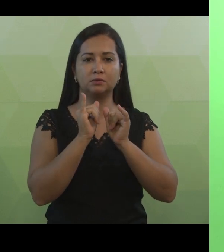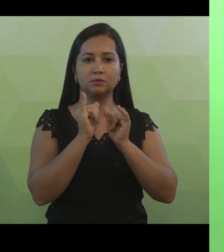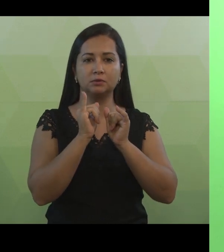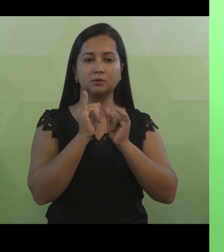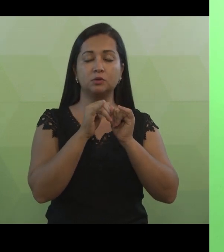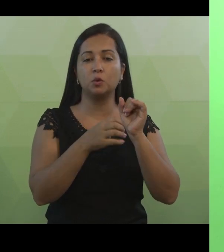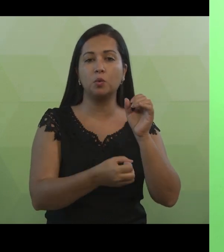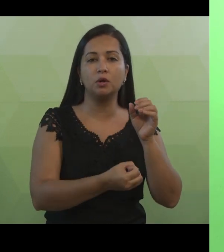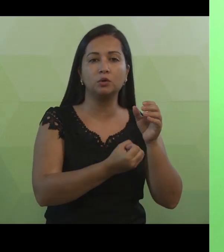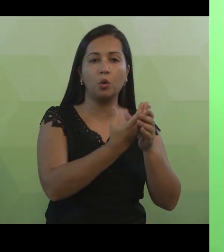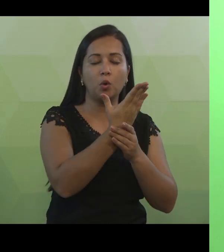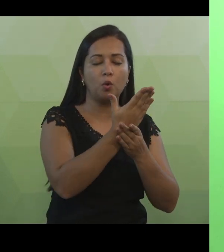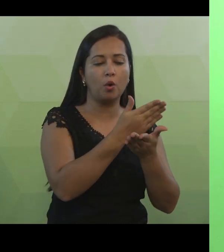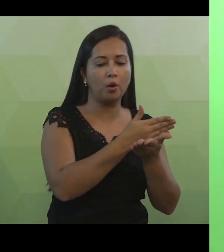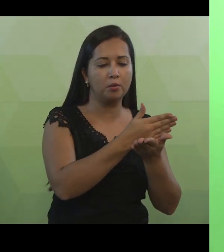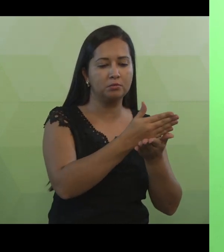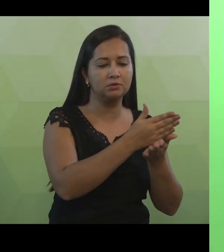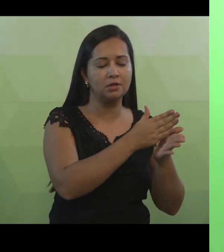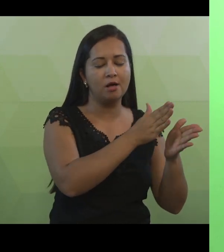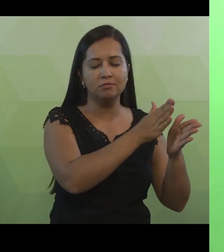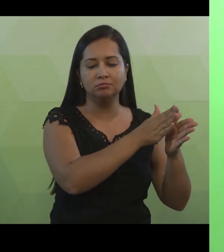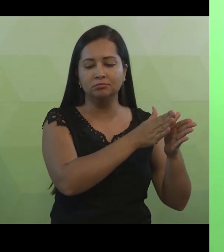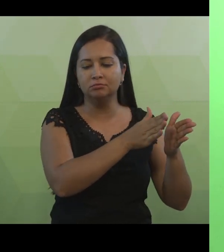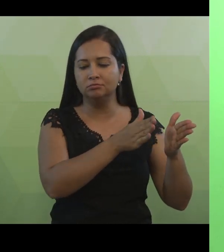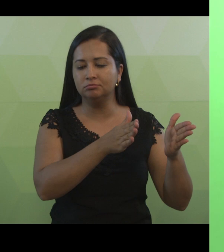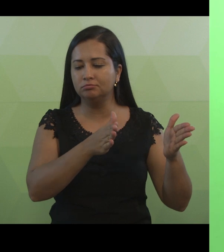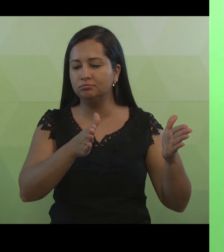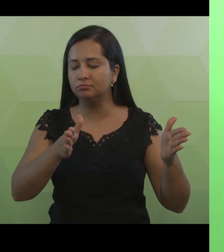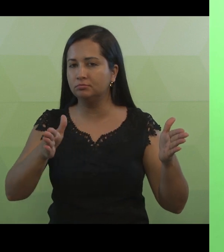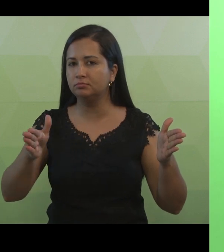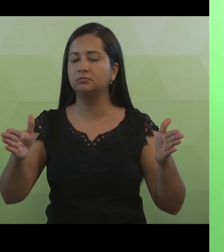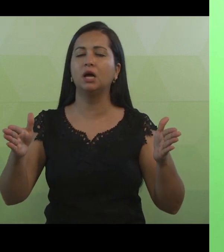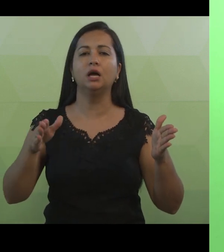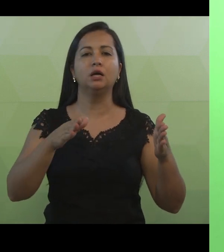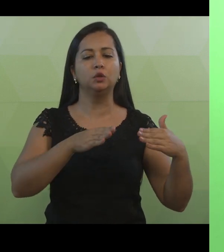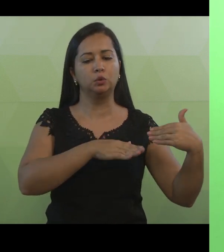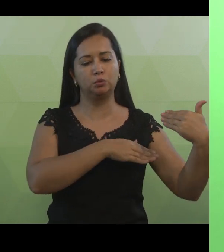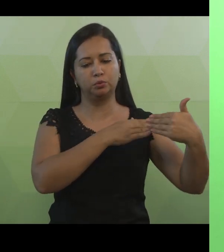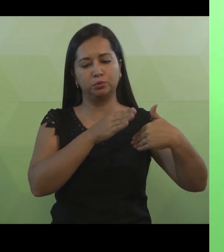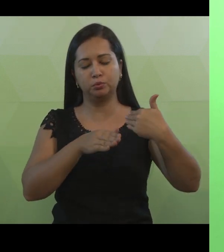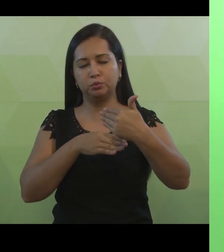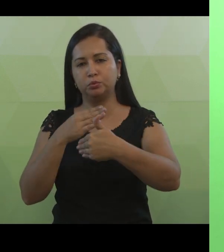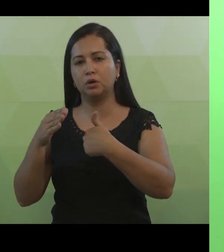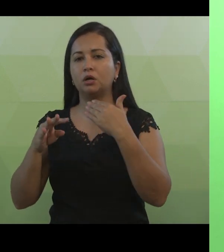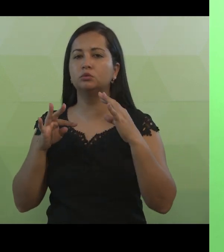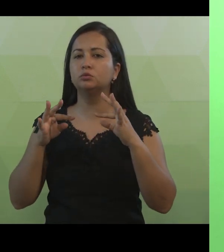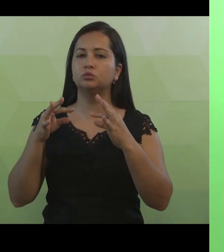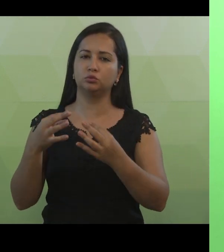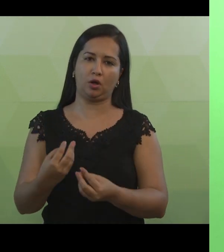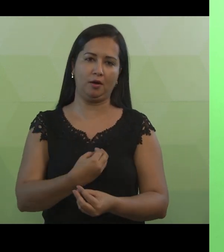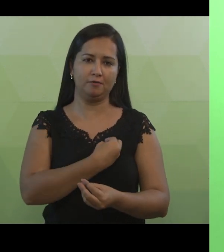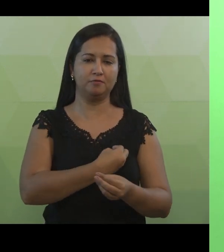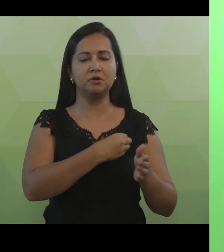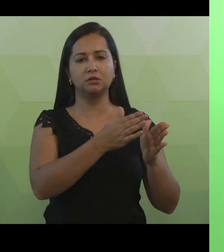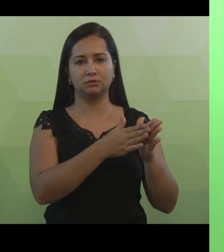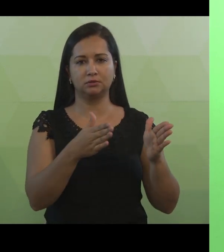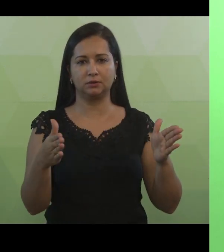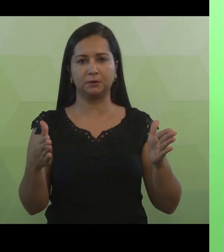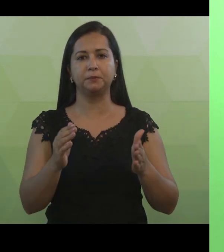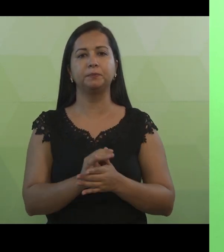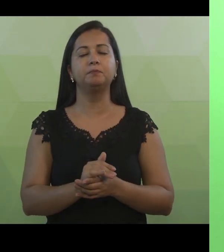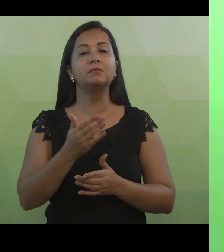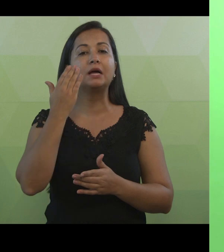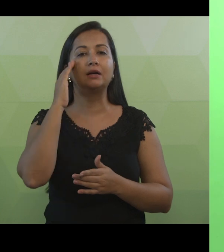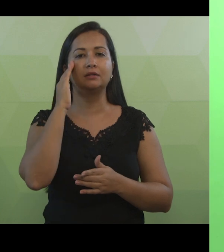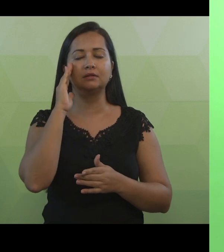ou aplicação e durante todo o seu ciclo de vida. Entenda como ciclo de vida de uma aplicação como todo o período